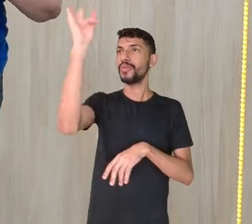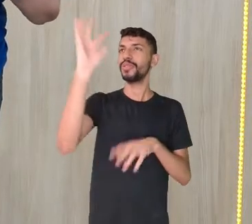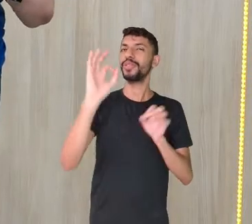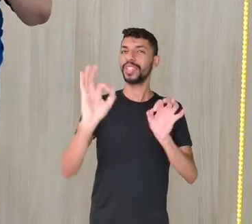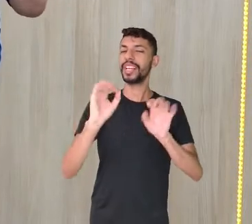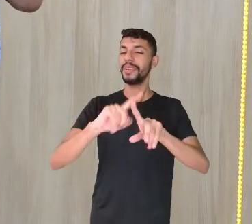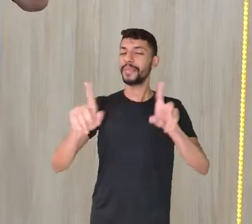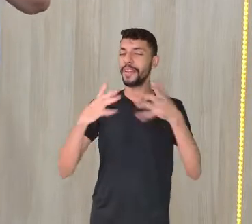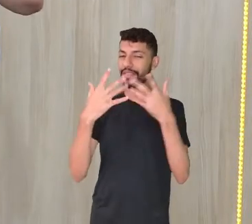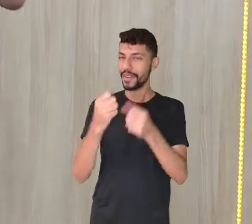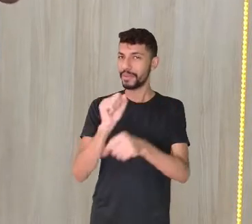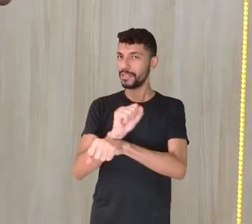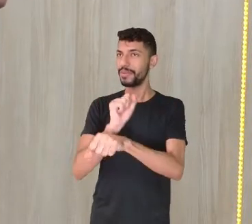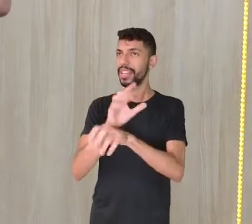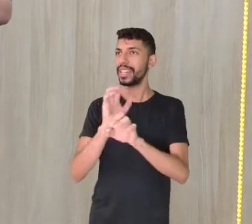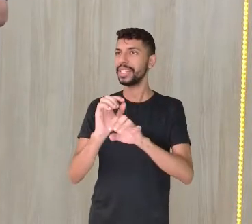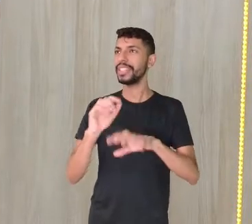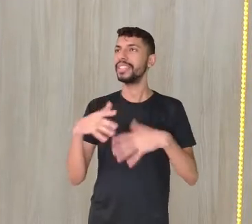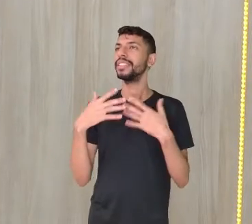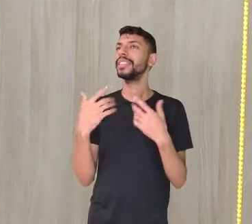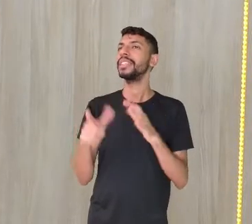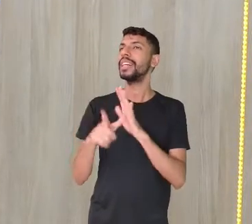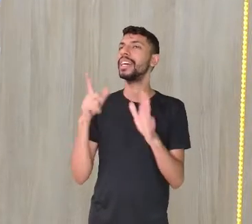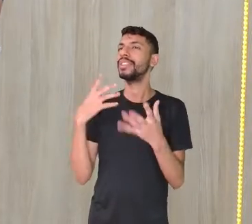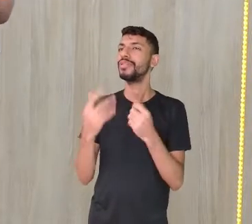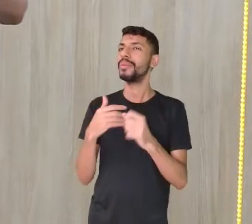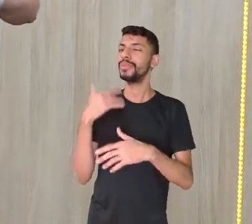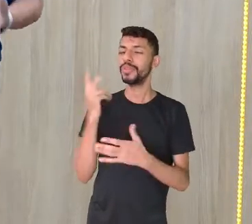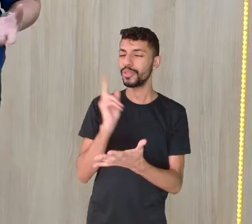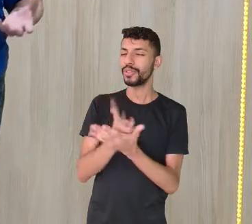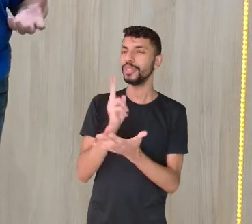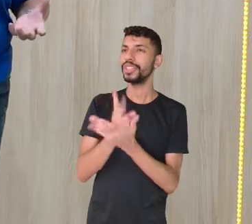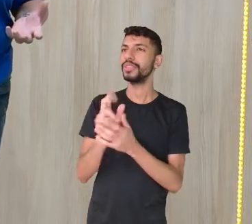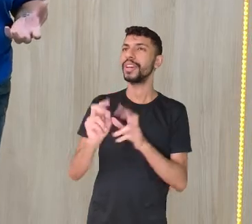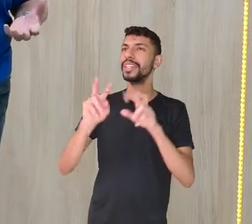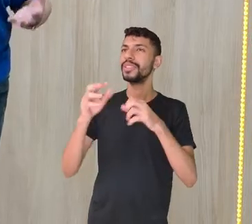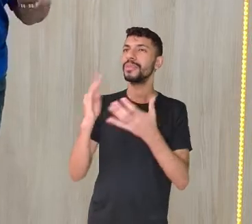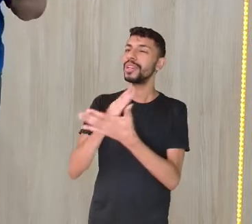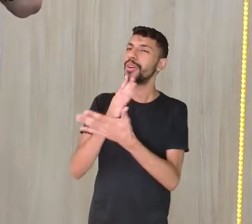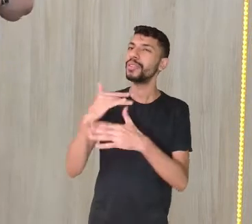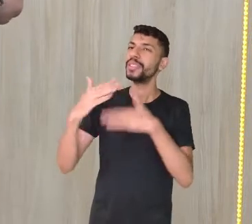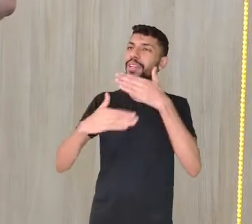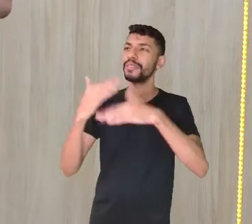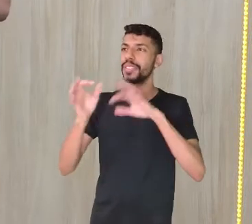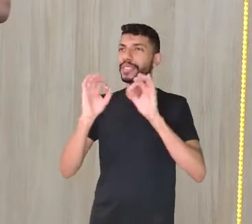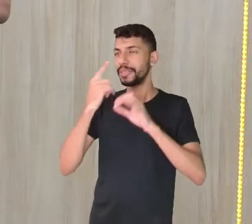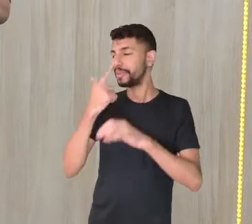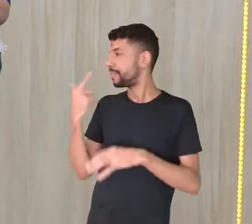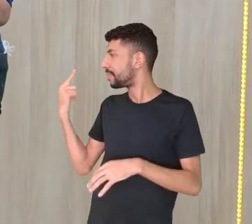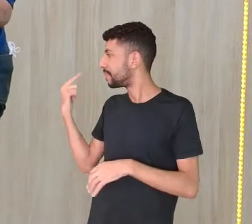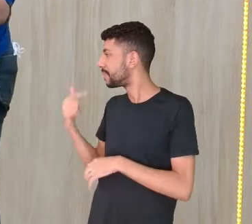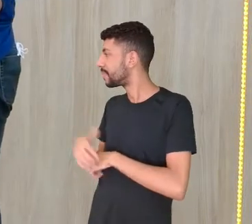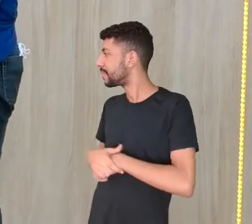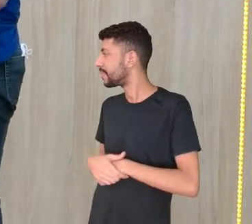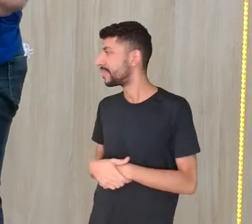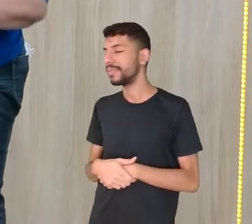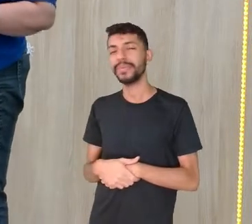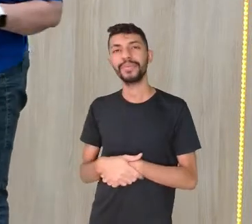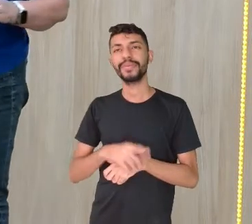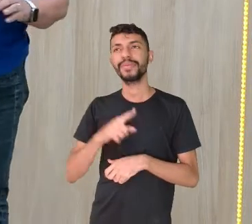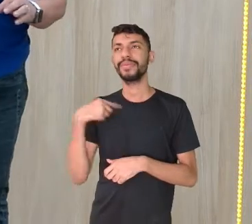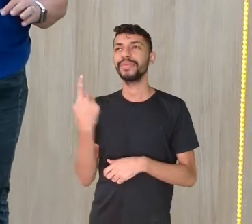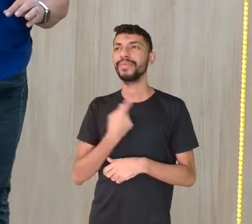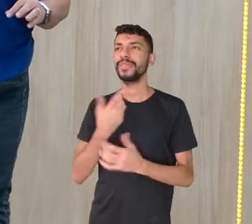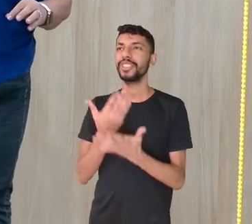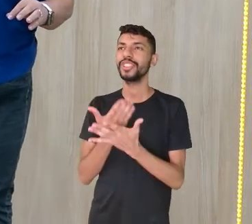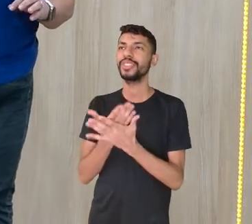vamos esperar, e antes disso a gente vai conversar um pouquinho sobre alguns avanços, né? Daqui eu vou rever um pouquinho a vocês. Nós